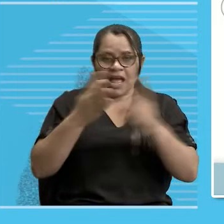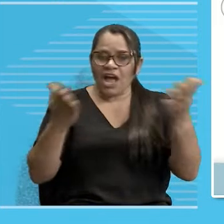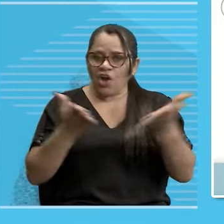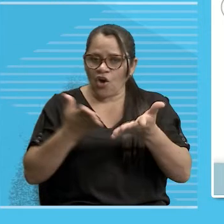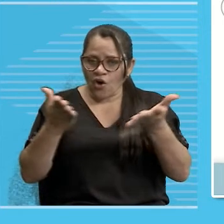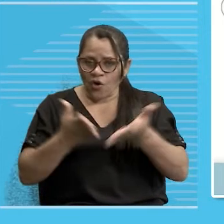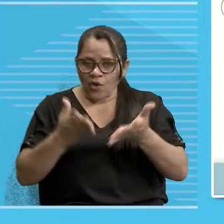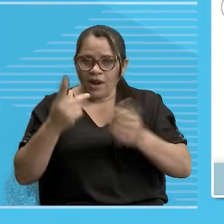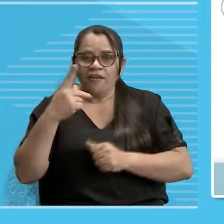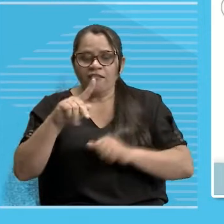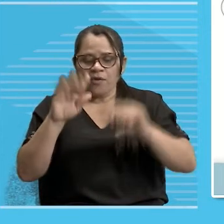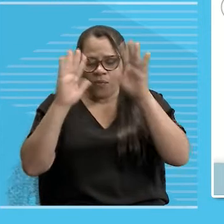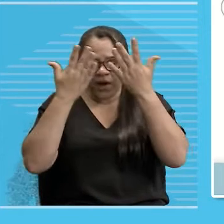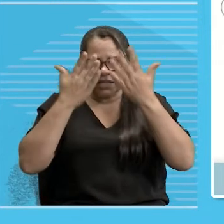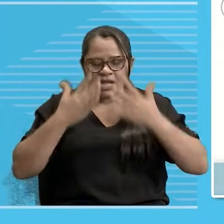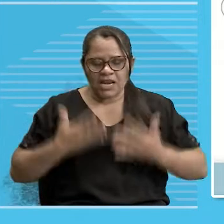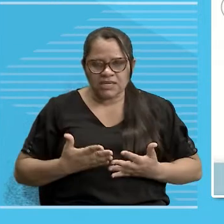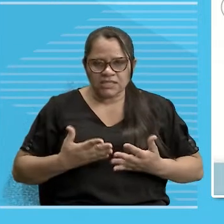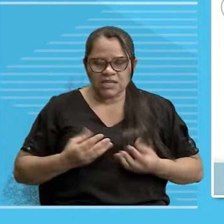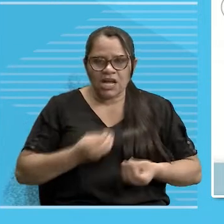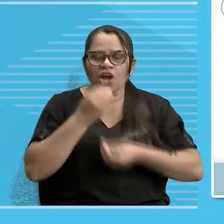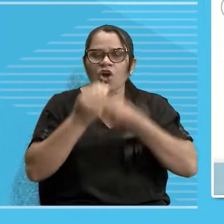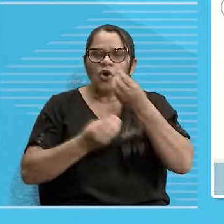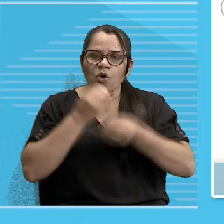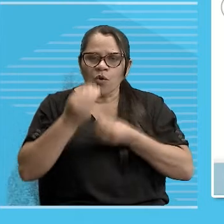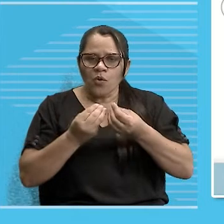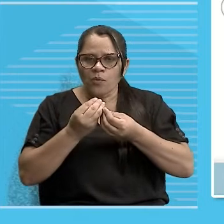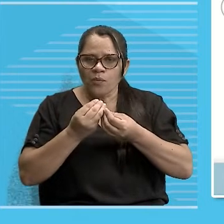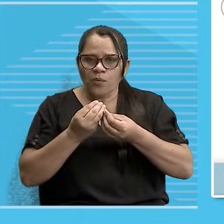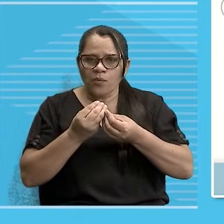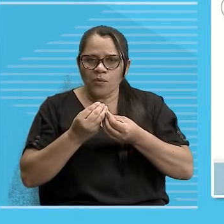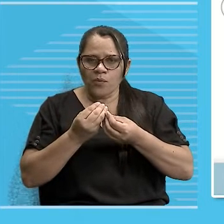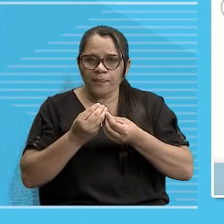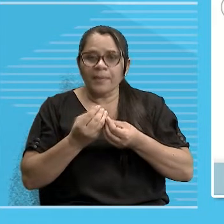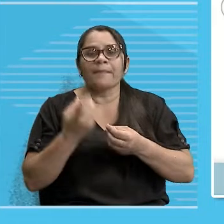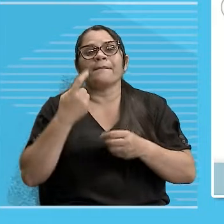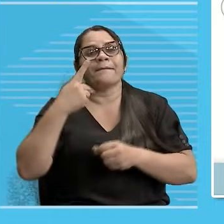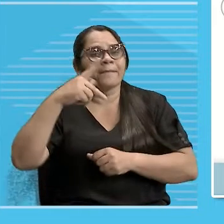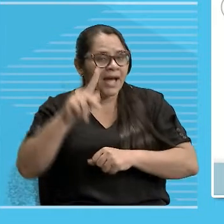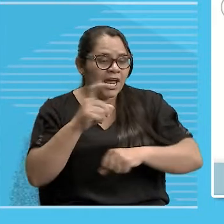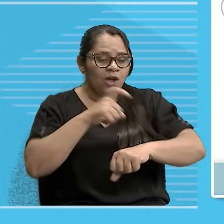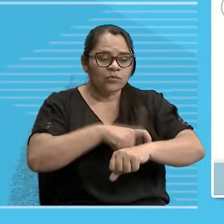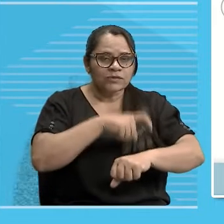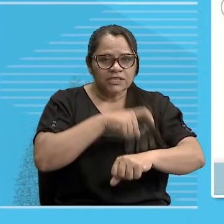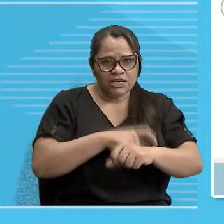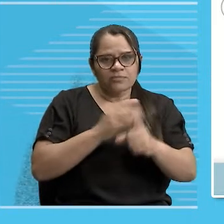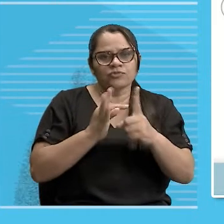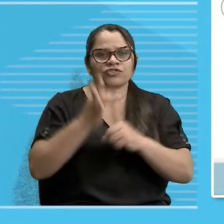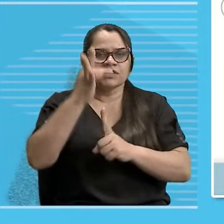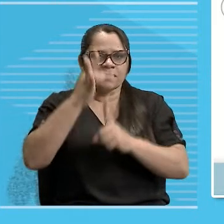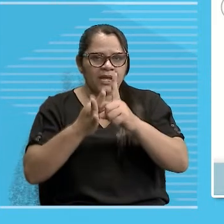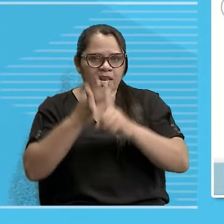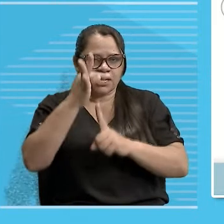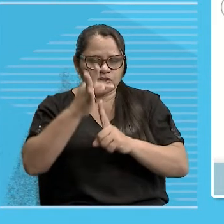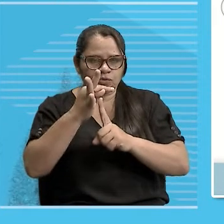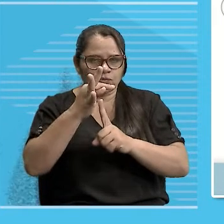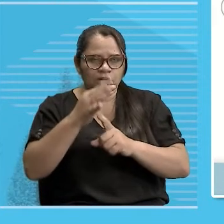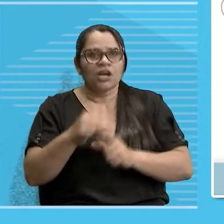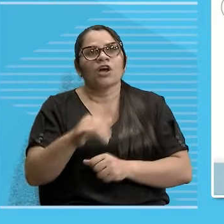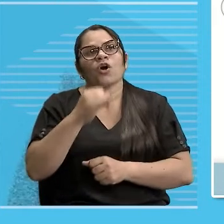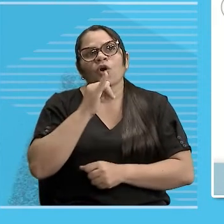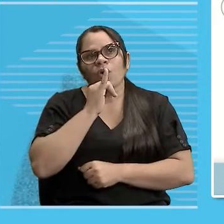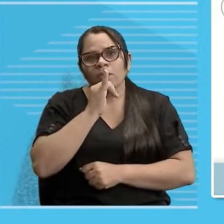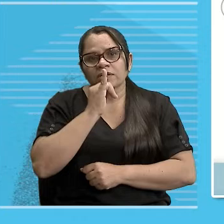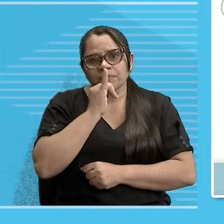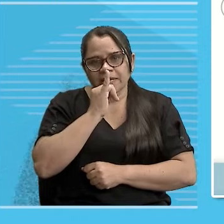agora eu vou analisar o caso para um intervalo de temperatura. Como eu falei